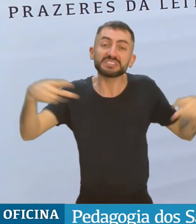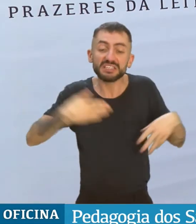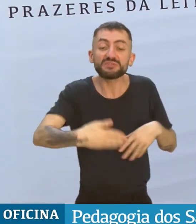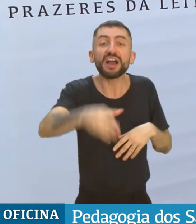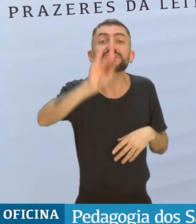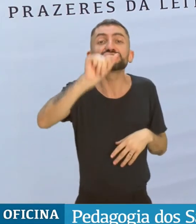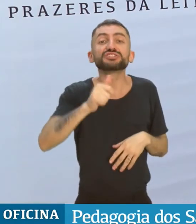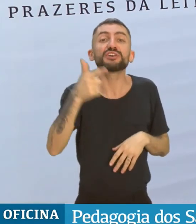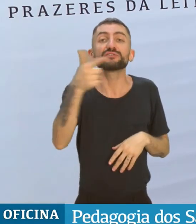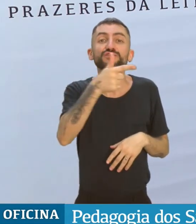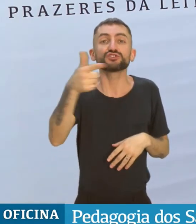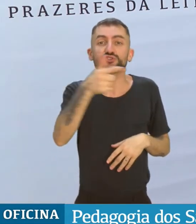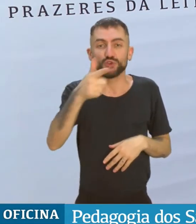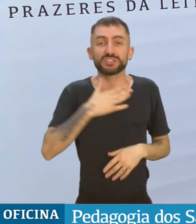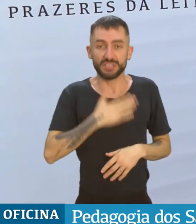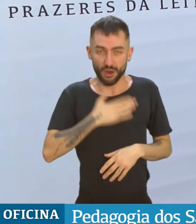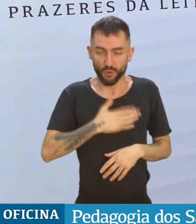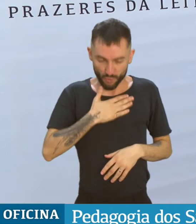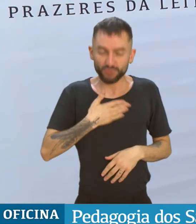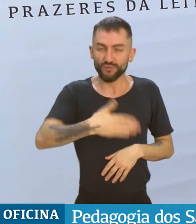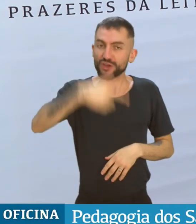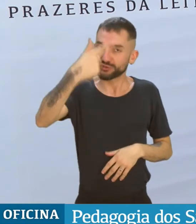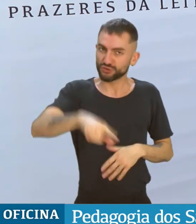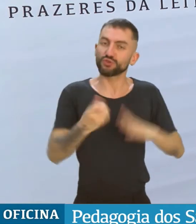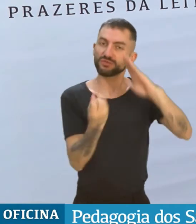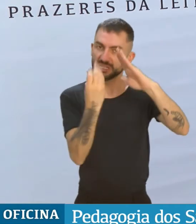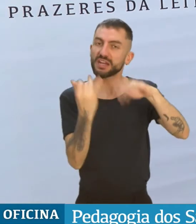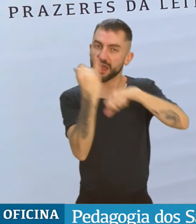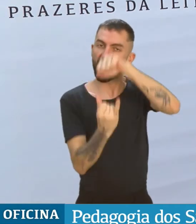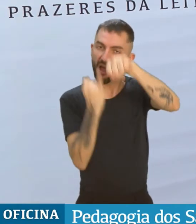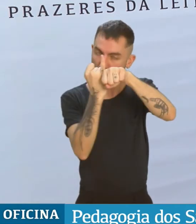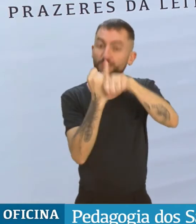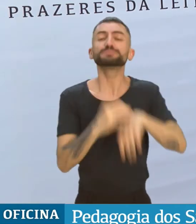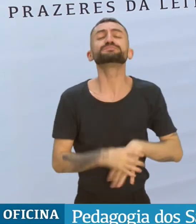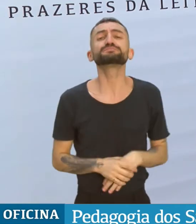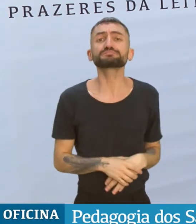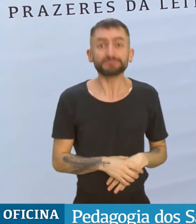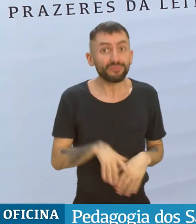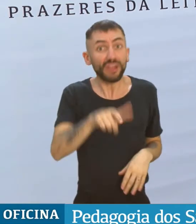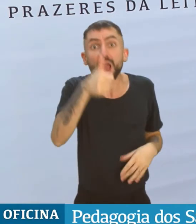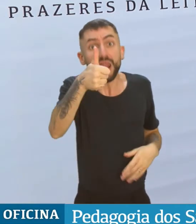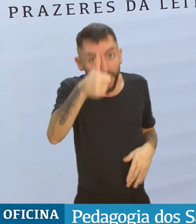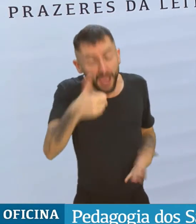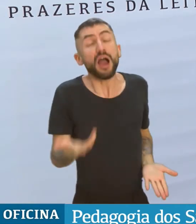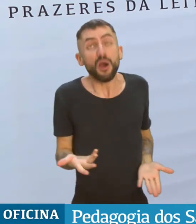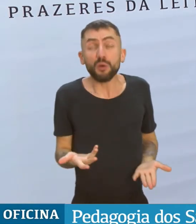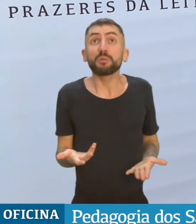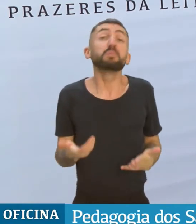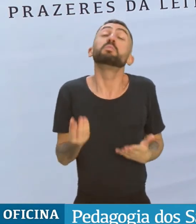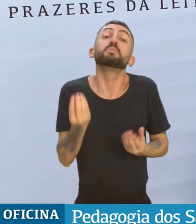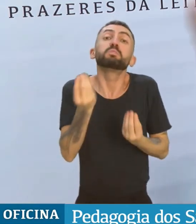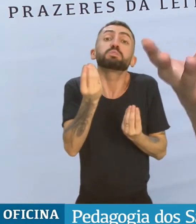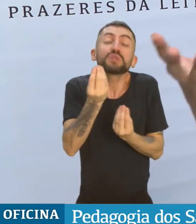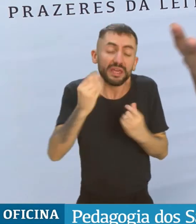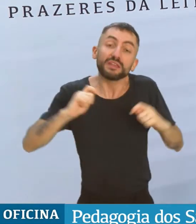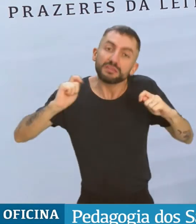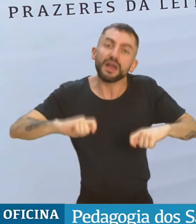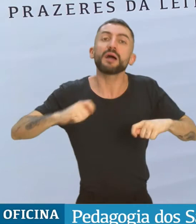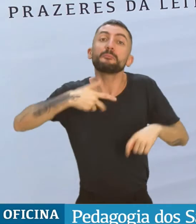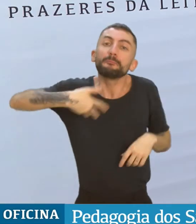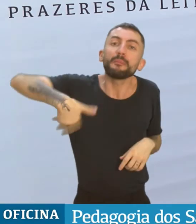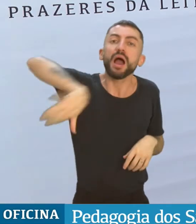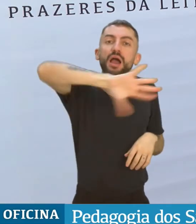ser no dia 22 de agosto. É legal, porque você tem um alcance muito